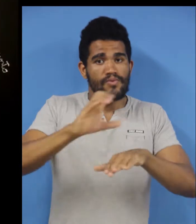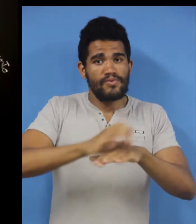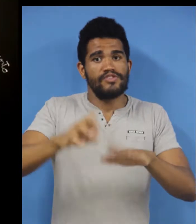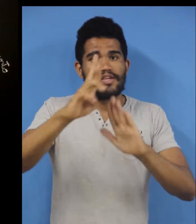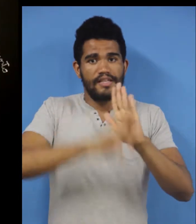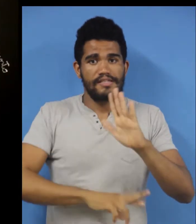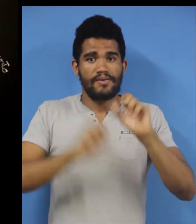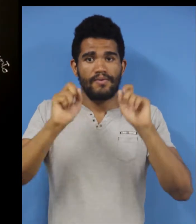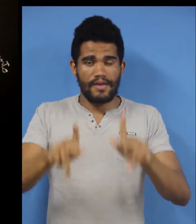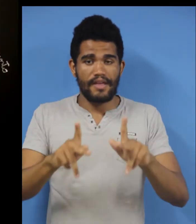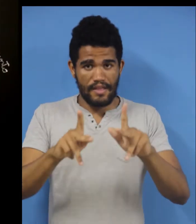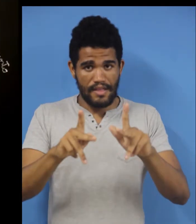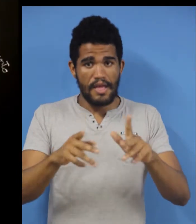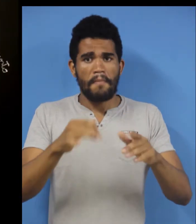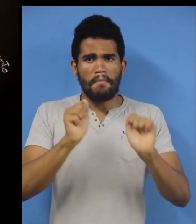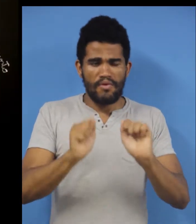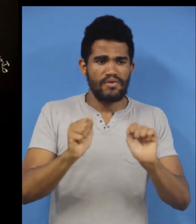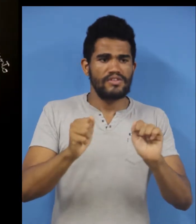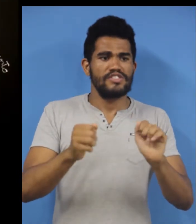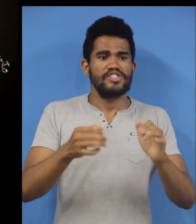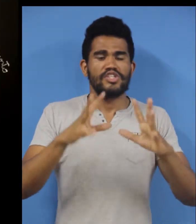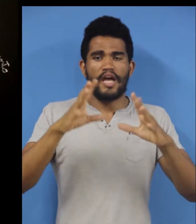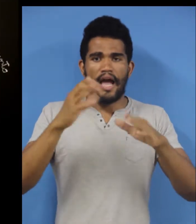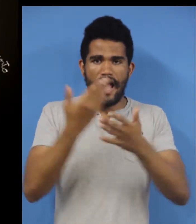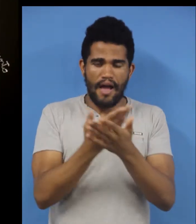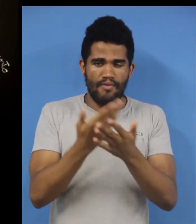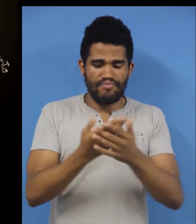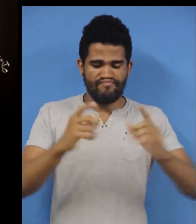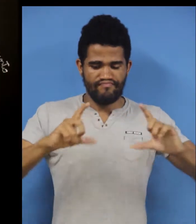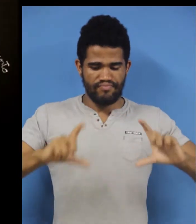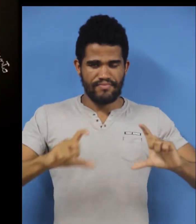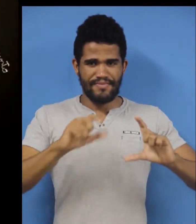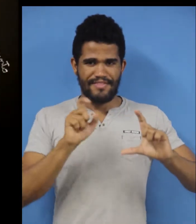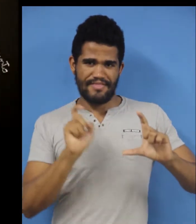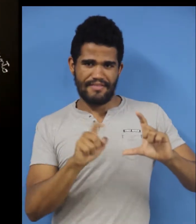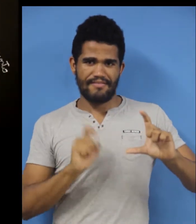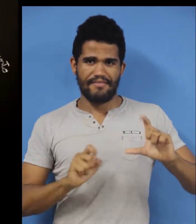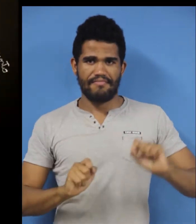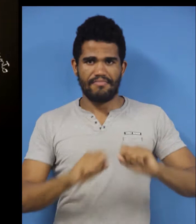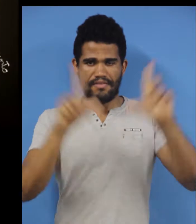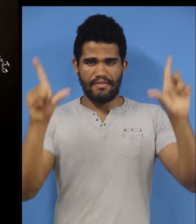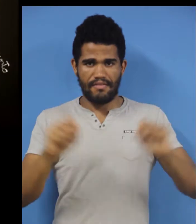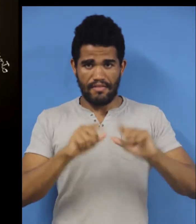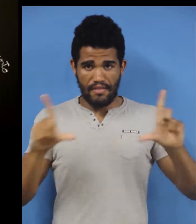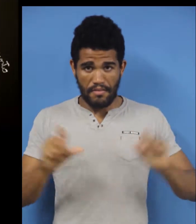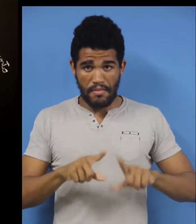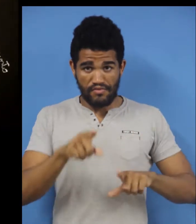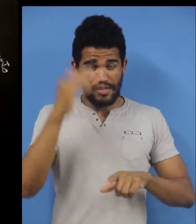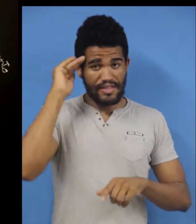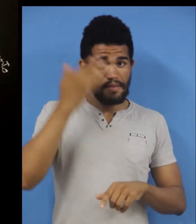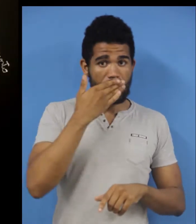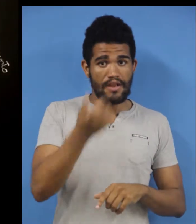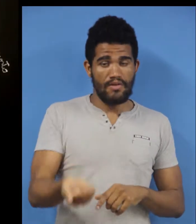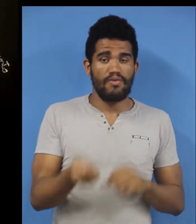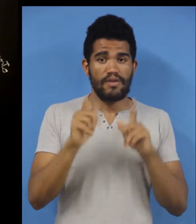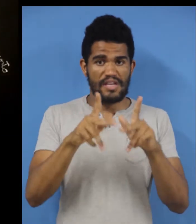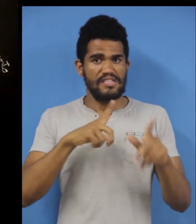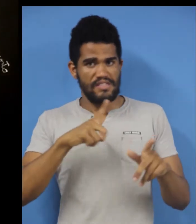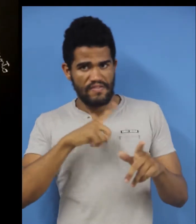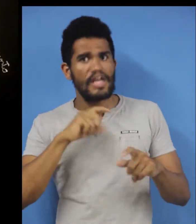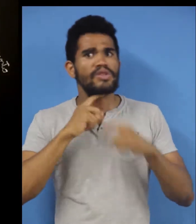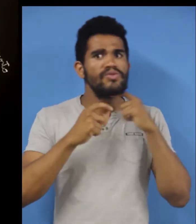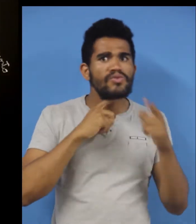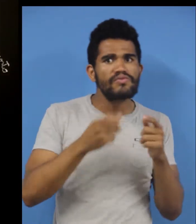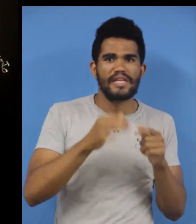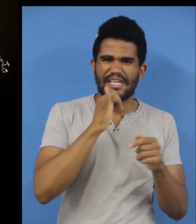aulas do curso de redação estão listadas aqui embaixo, inclusive a aula sobre tópico frasal e tese, para você entender melhor. Caso tenha